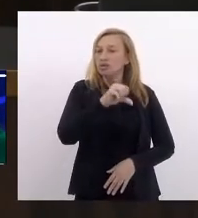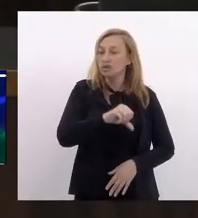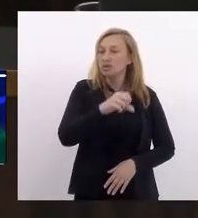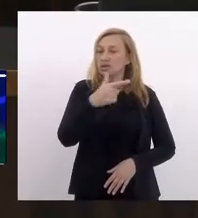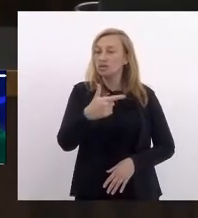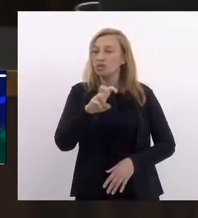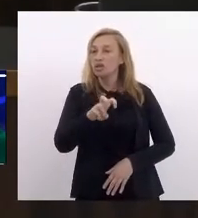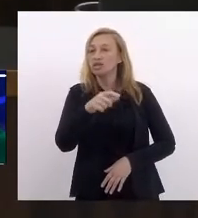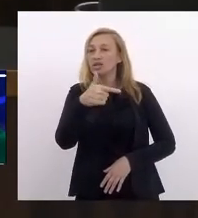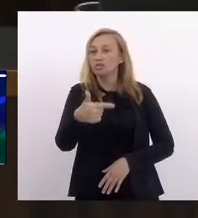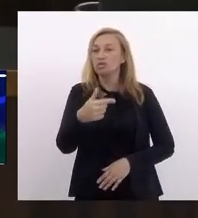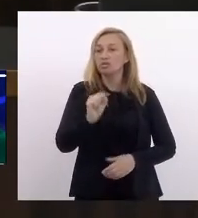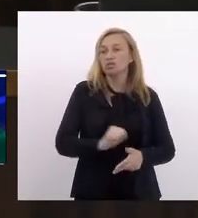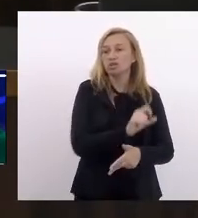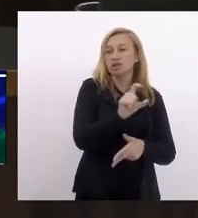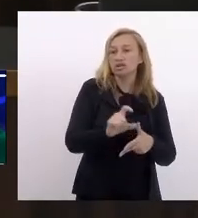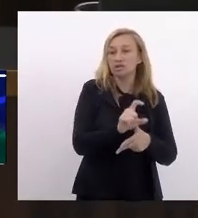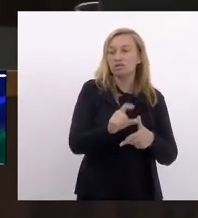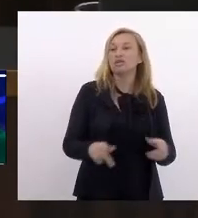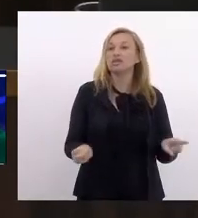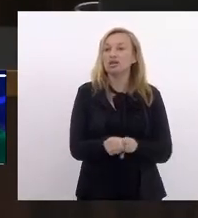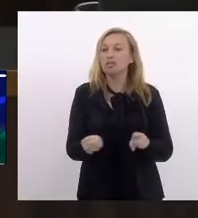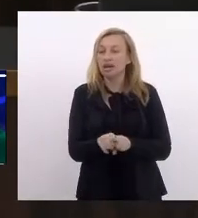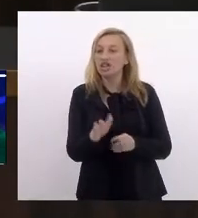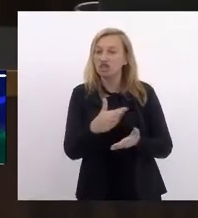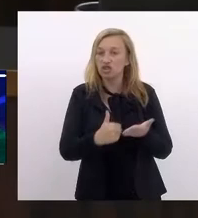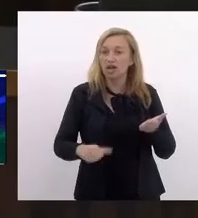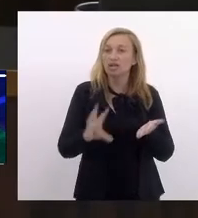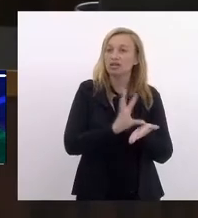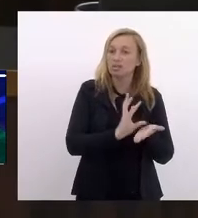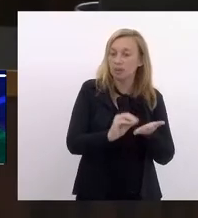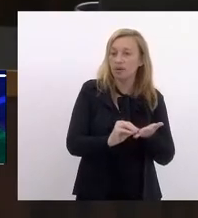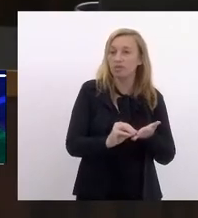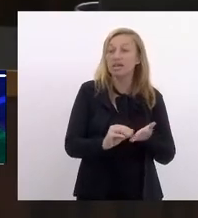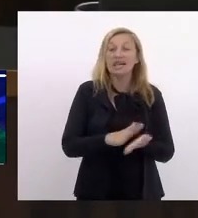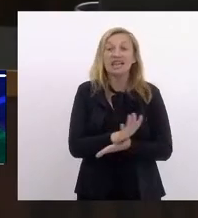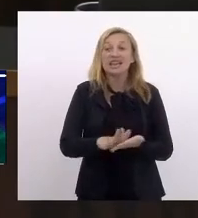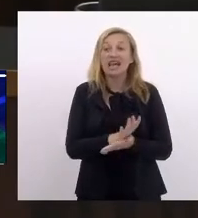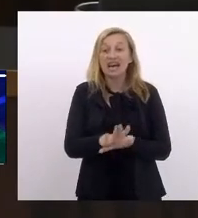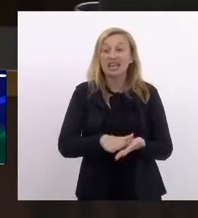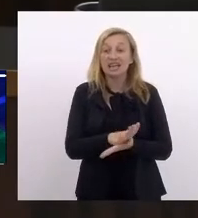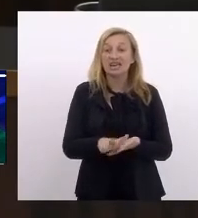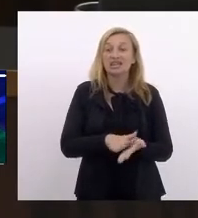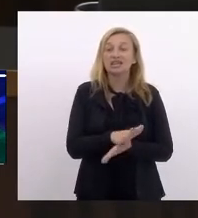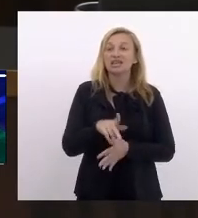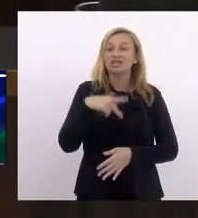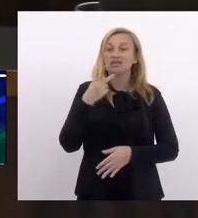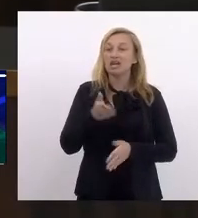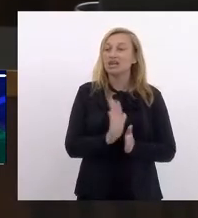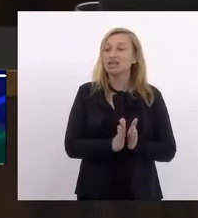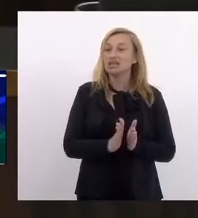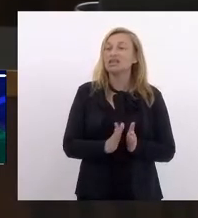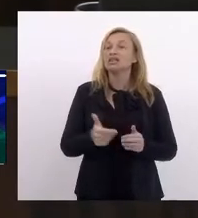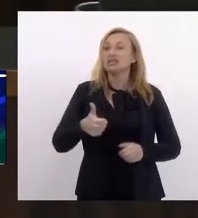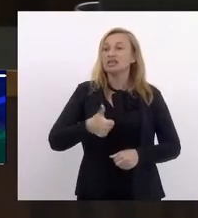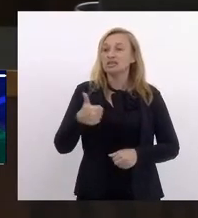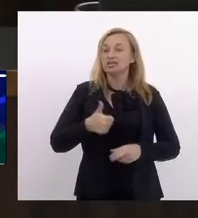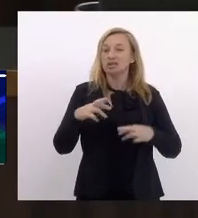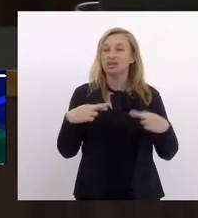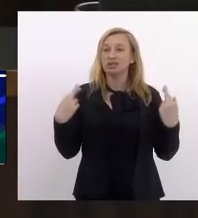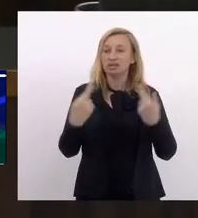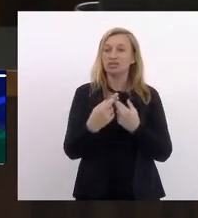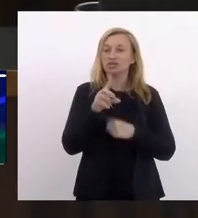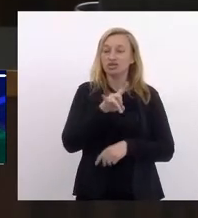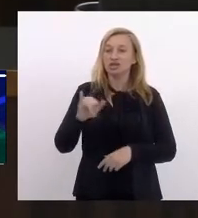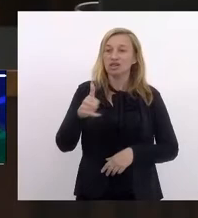de autoria do Poder Executivo, também foi retirado de pauta. Nada mais havendo a tratar, na primeira sessão extraordinária,